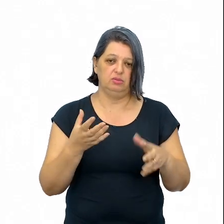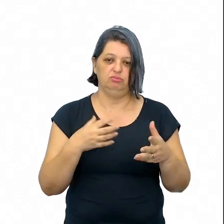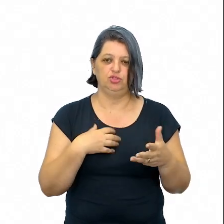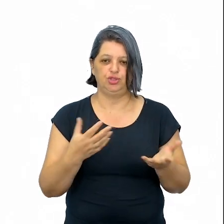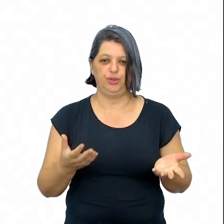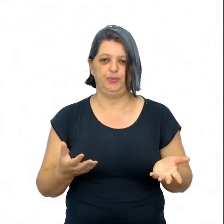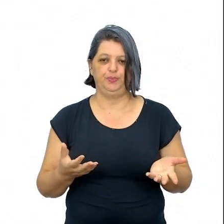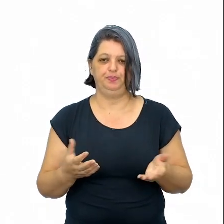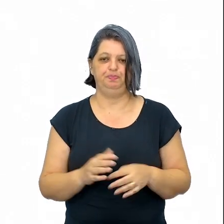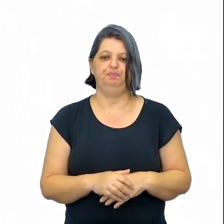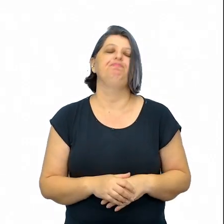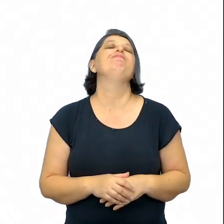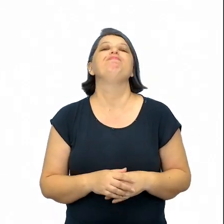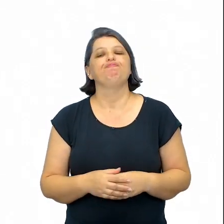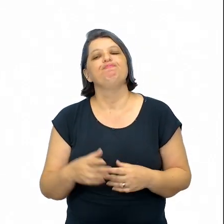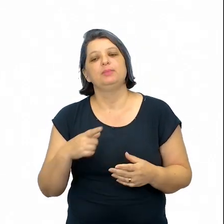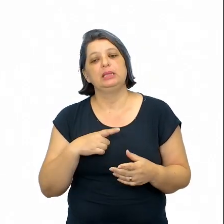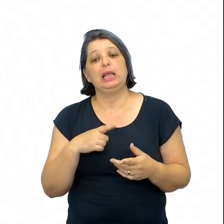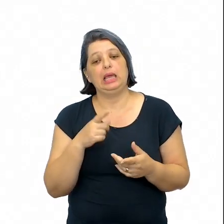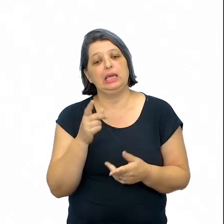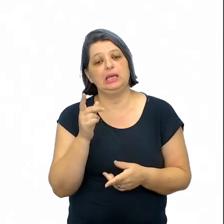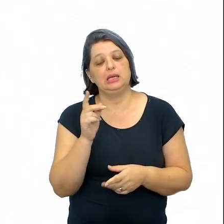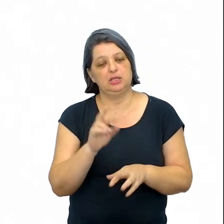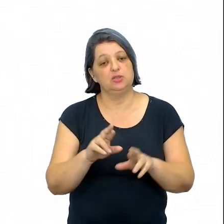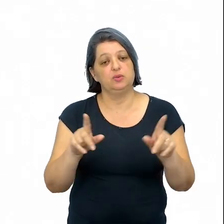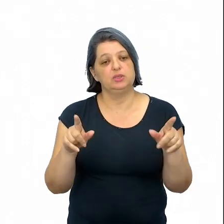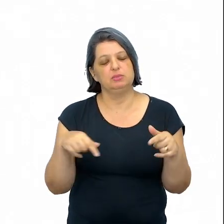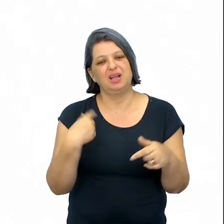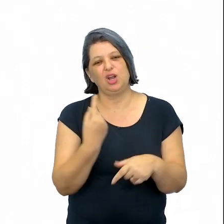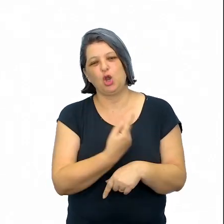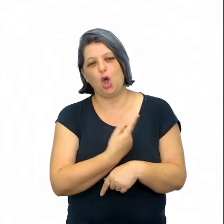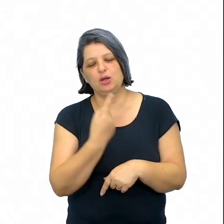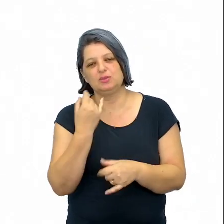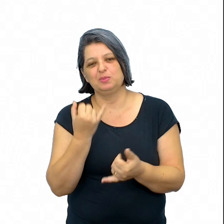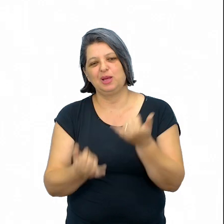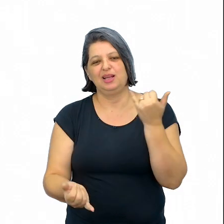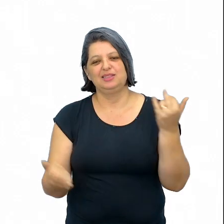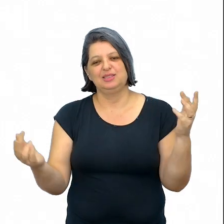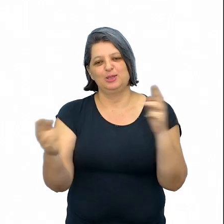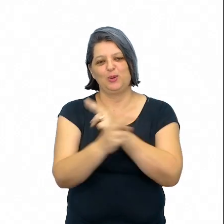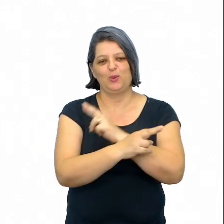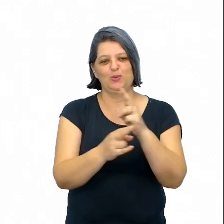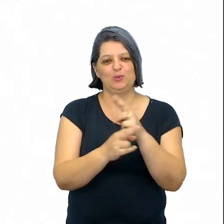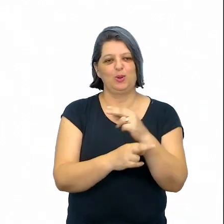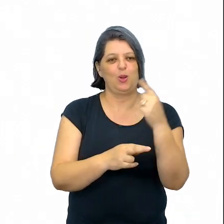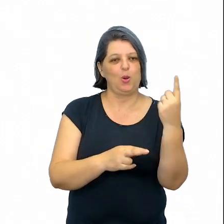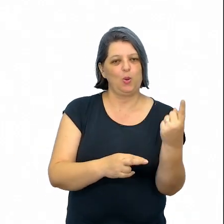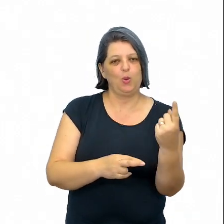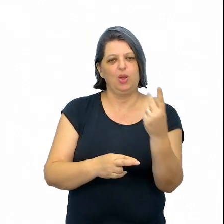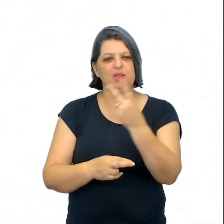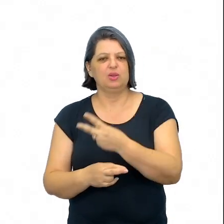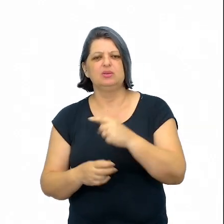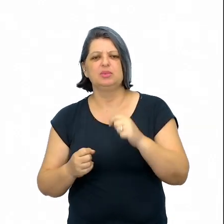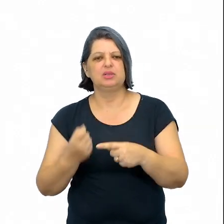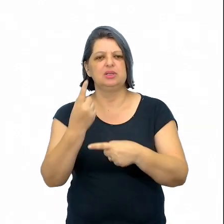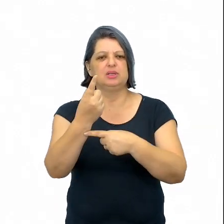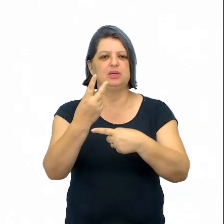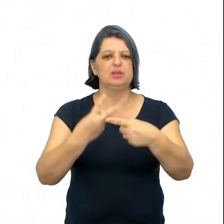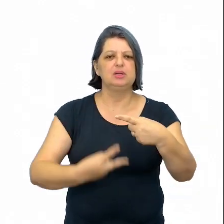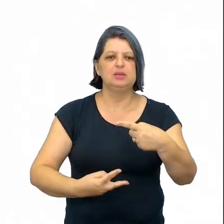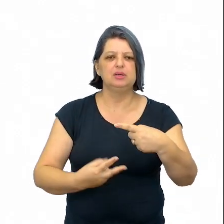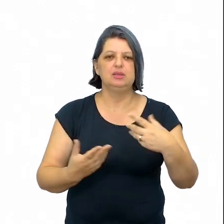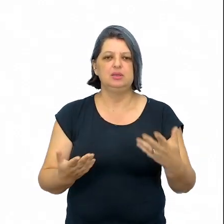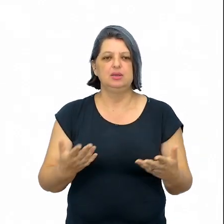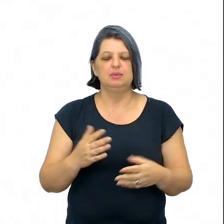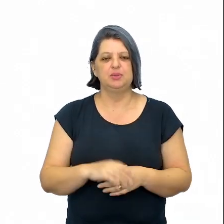nós? Então, tem diferença para nós. Ou quando eu falo para nós, às vezes, que a relação está de 1/2. O que é 1/2? Será que é a mesma